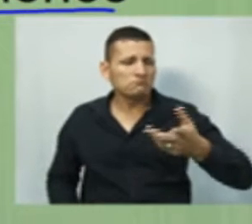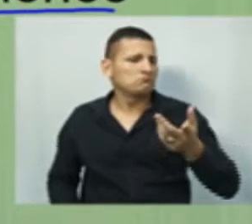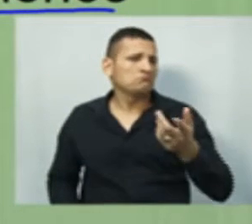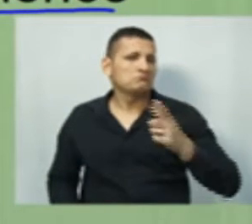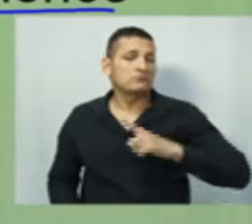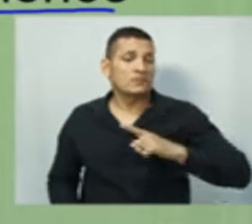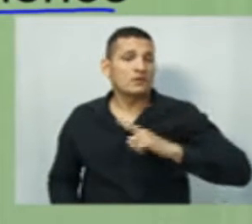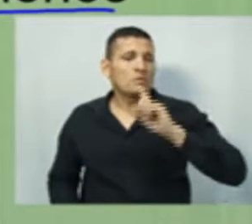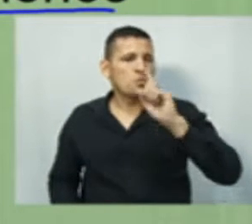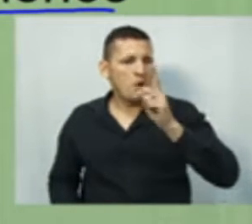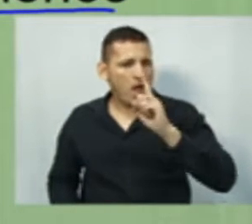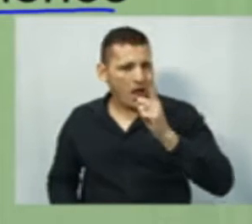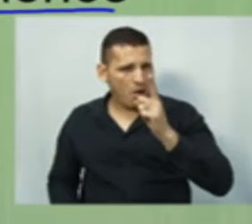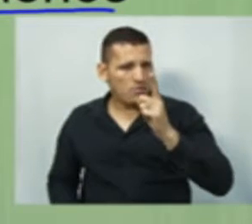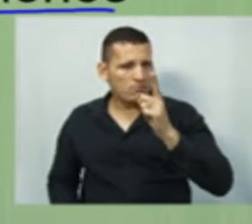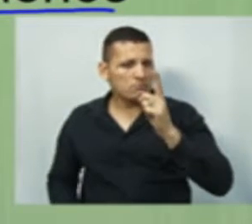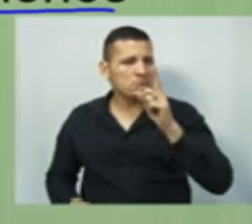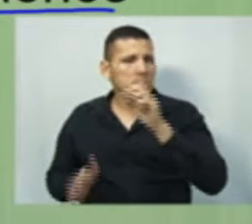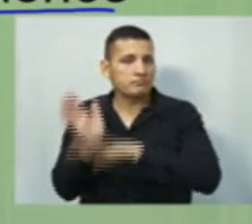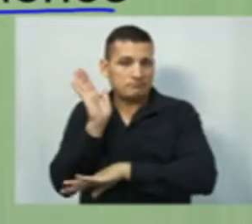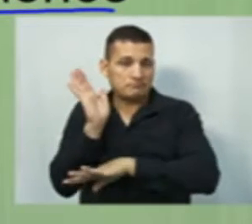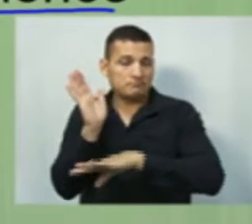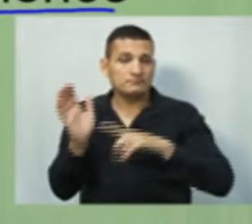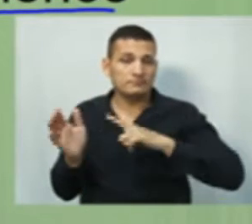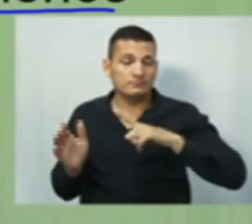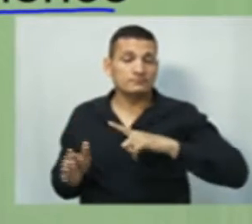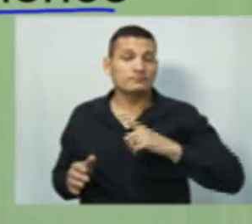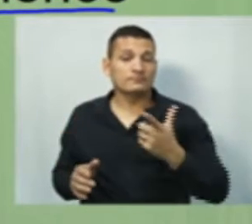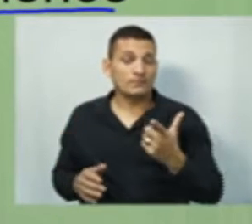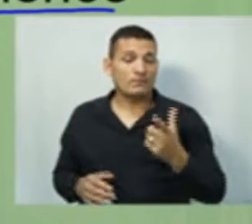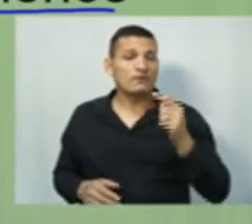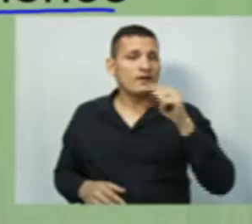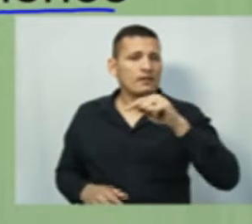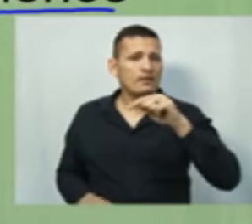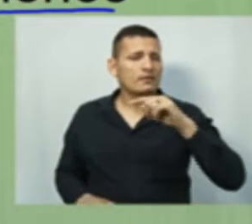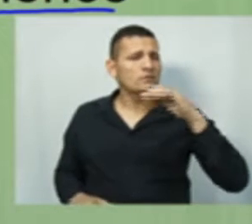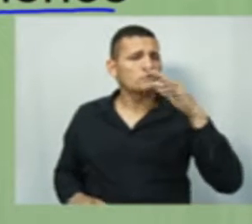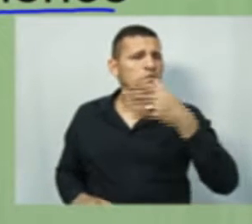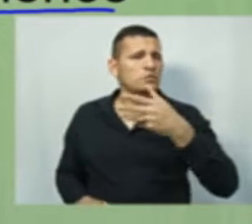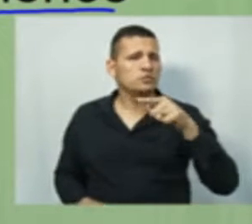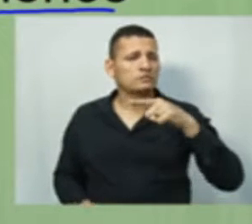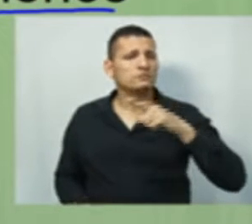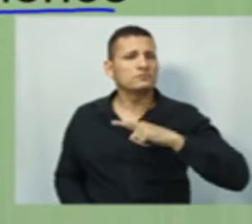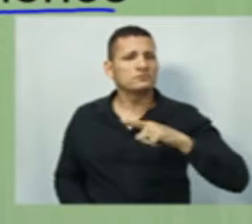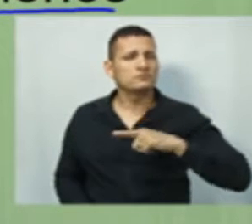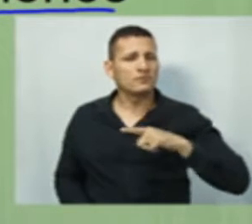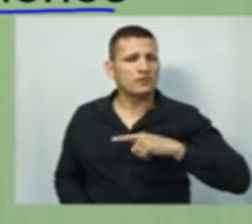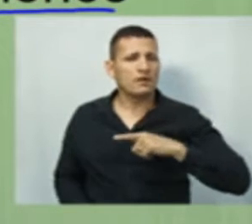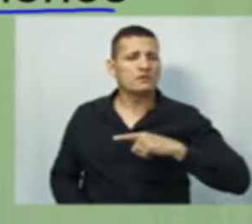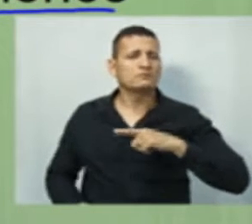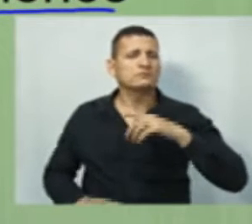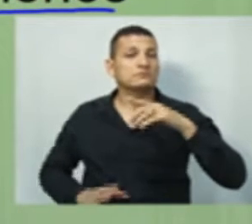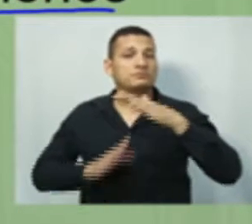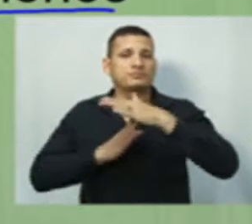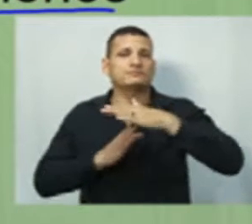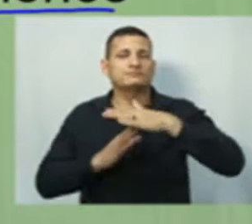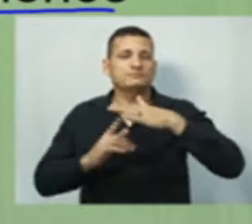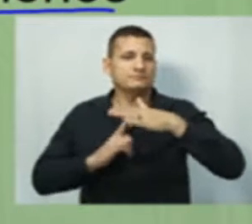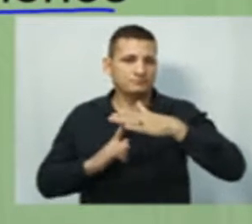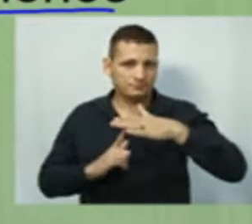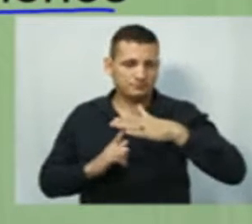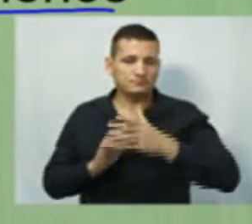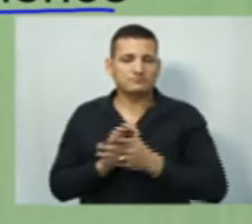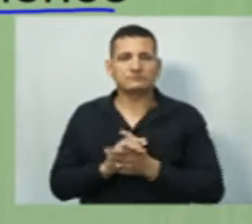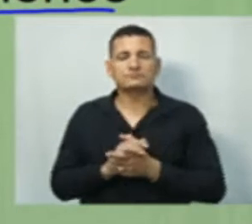gastar em outras coisas. A ideia aqui é que tudo tem um volume finito, tudo tem um volume limitado. Então,